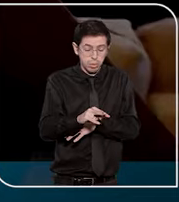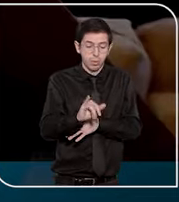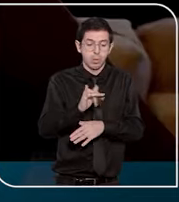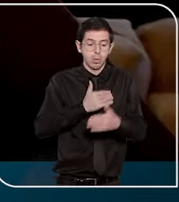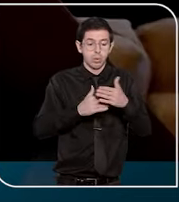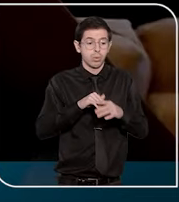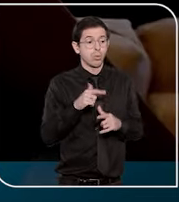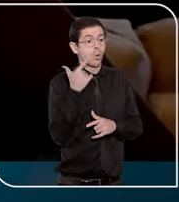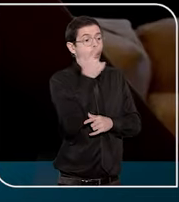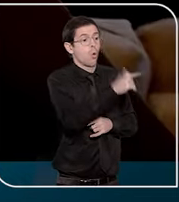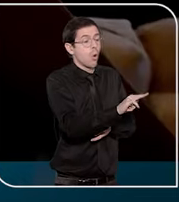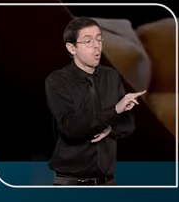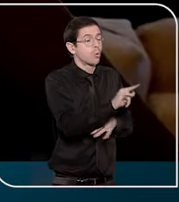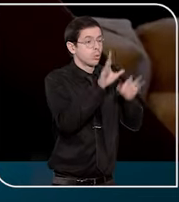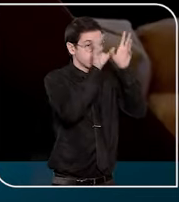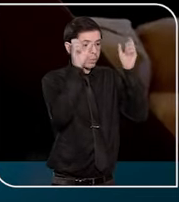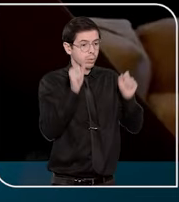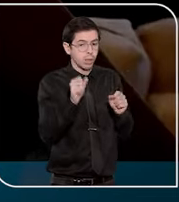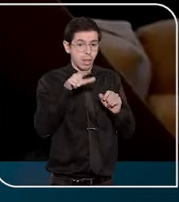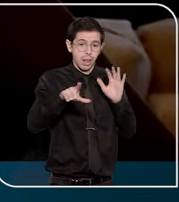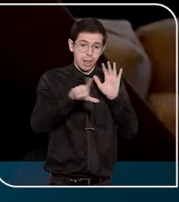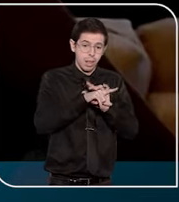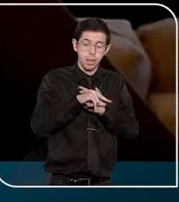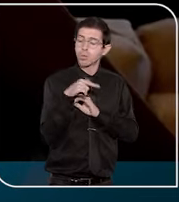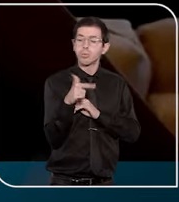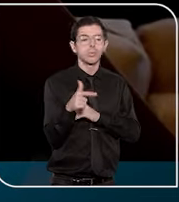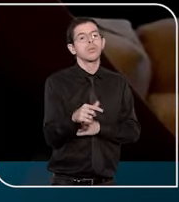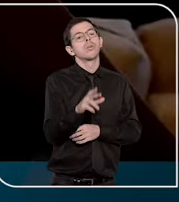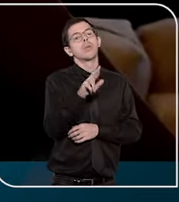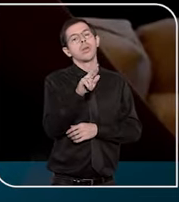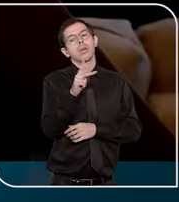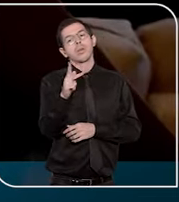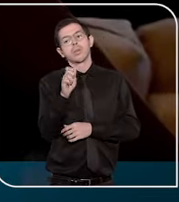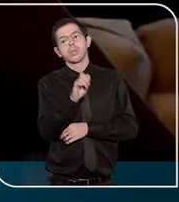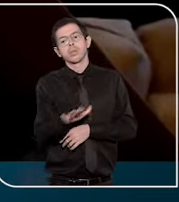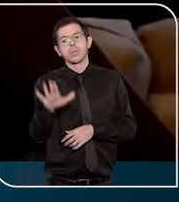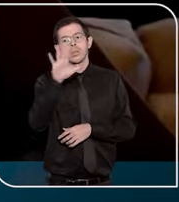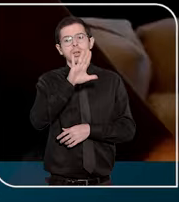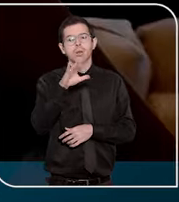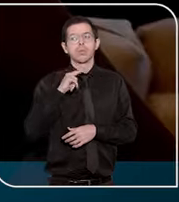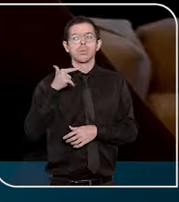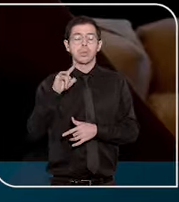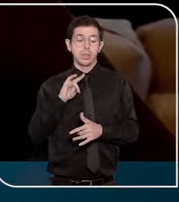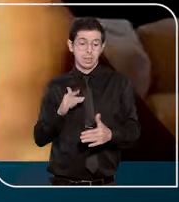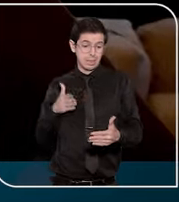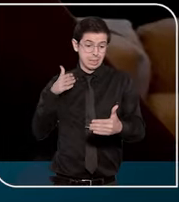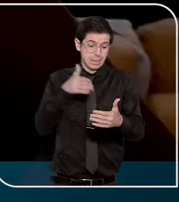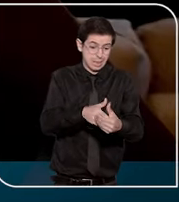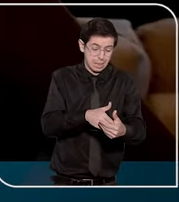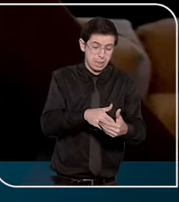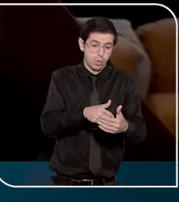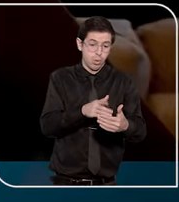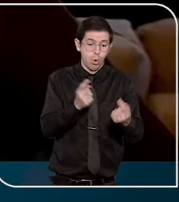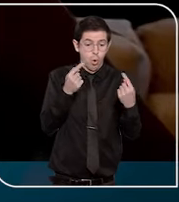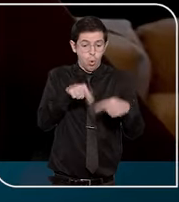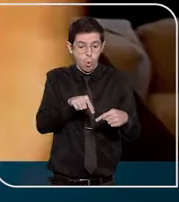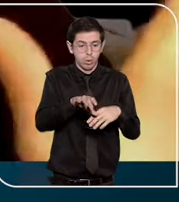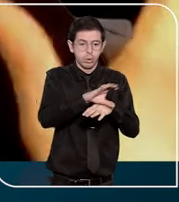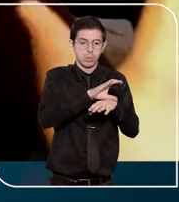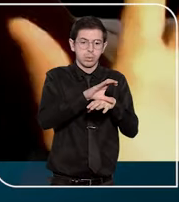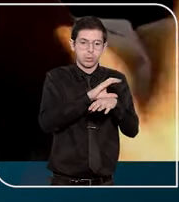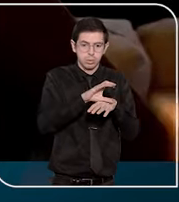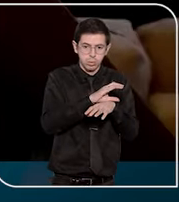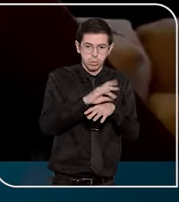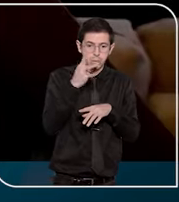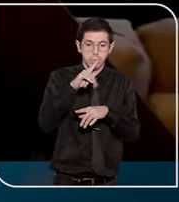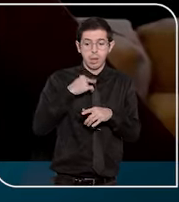tribunal, isso é a lei federal. Não tem repercussão geral, não tem a estatura de uma violação direta à Constituição que autoriza que eu pegue um recurso